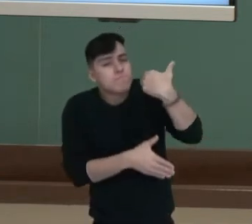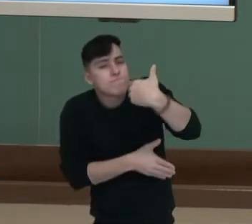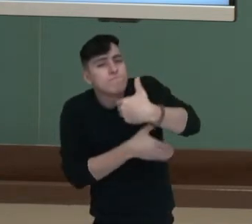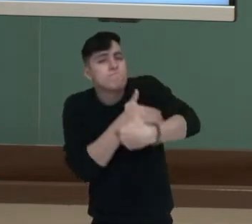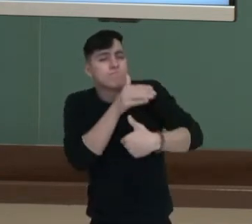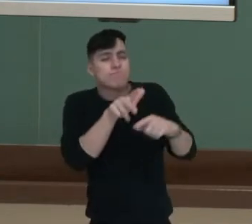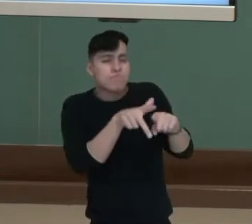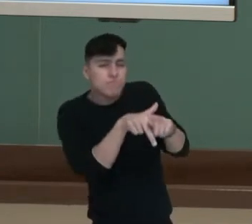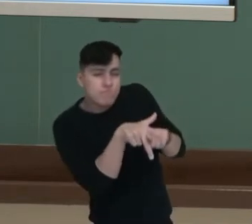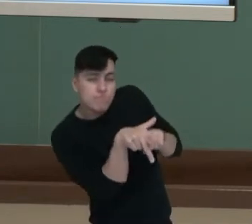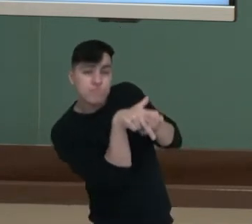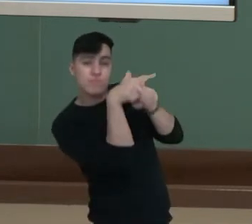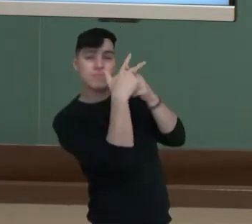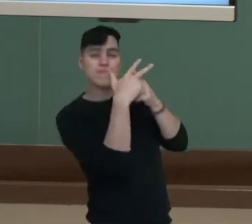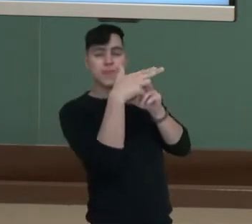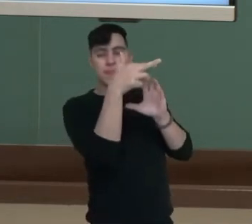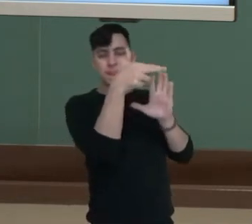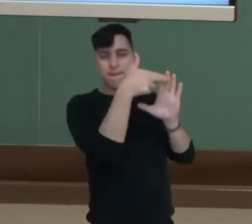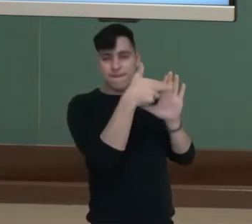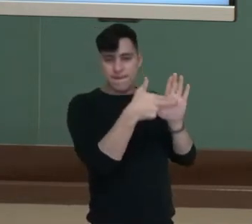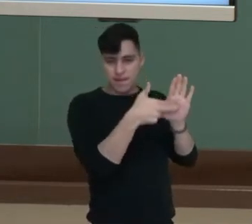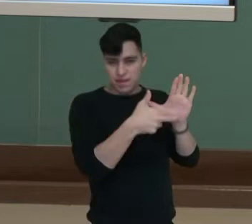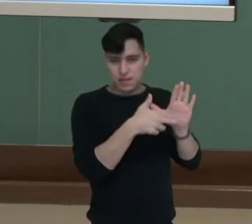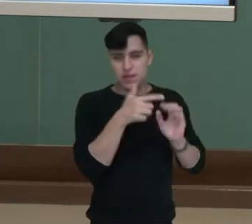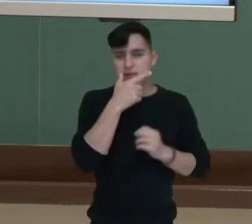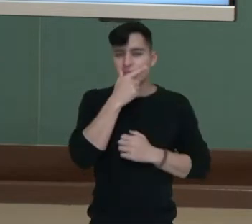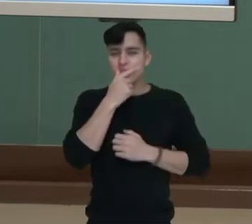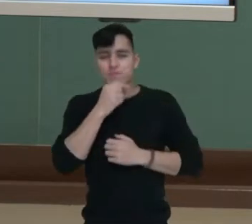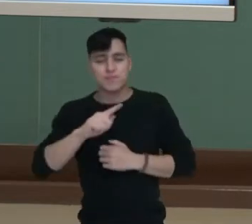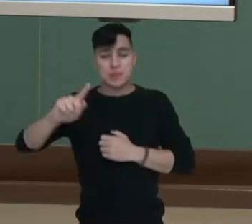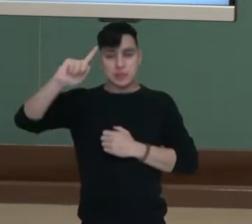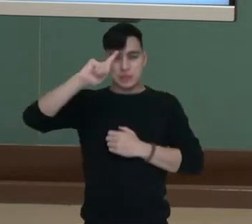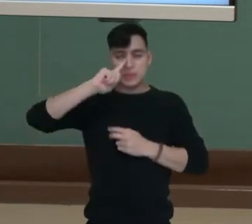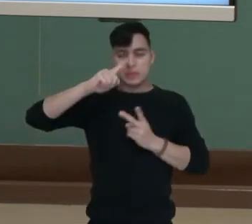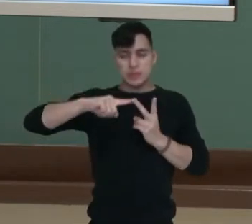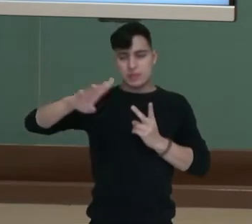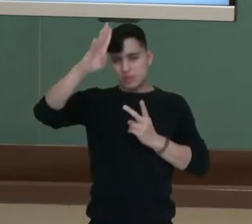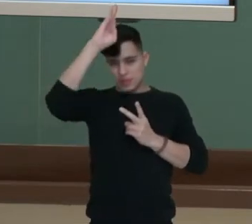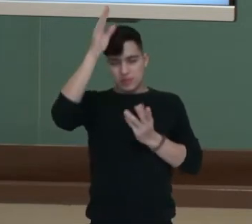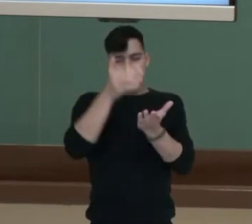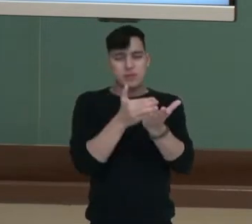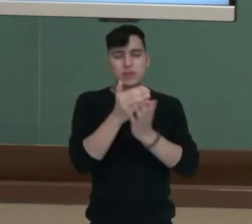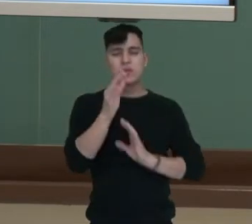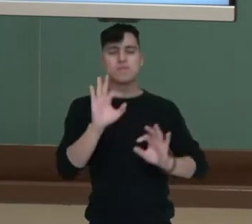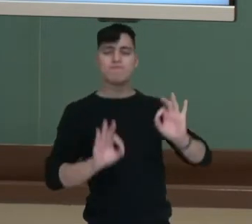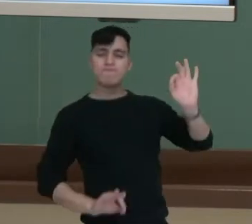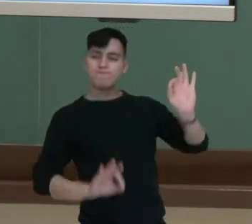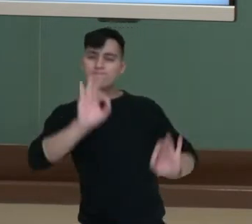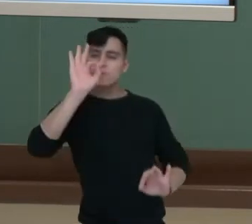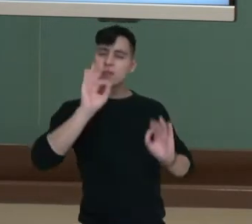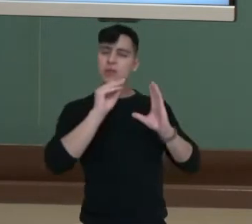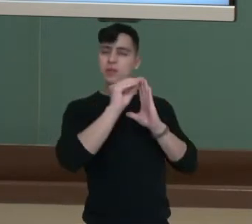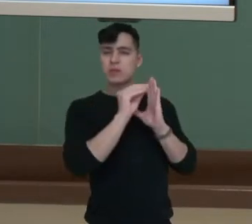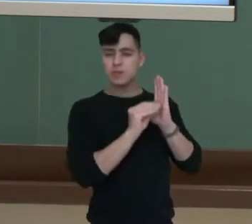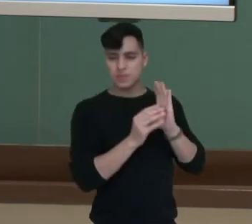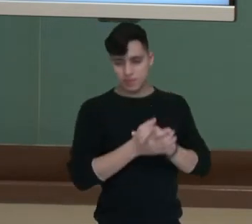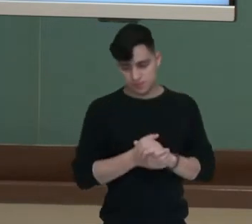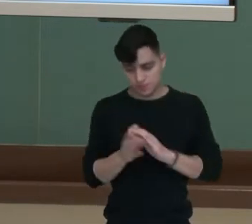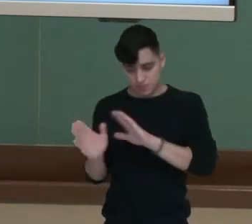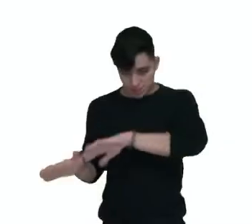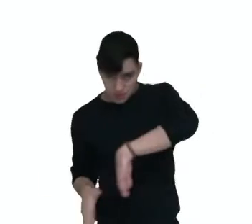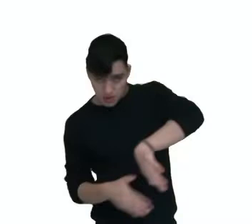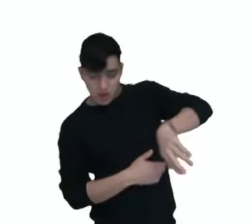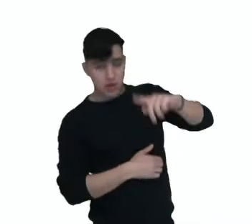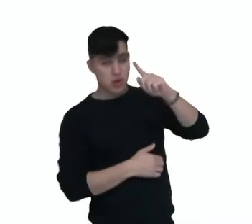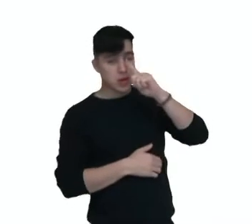lapidando essas lutas, né? A luta grega, o pugilato, eles foram lapidando. O modelo de luta dos gregos